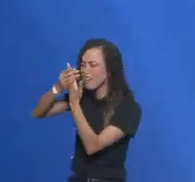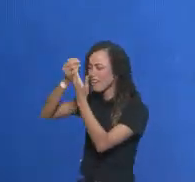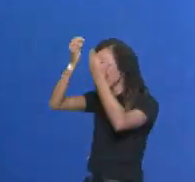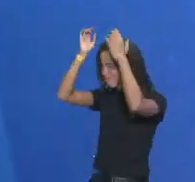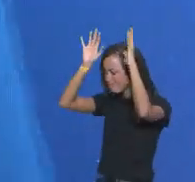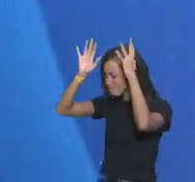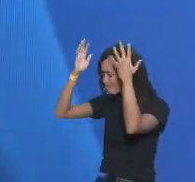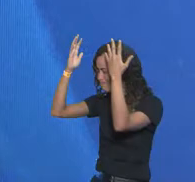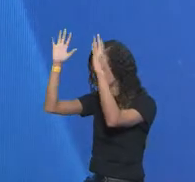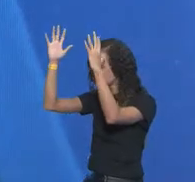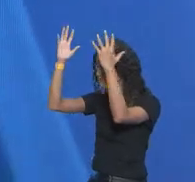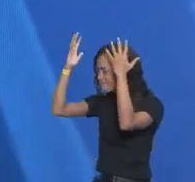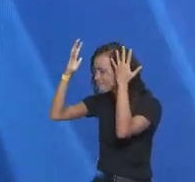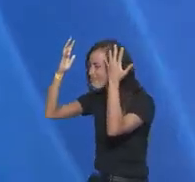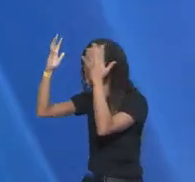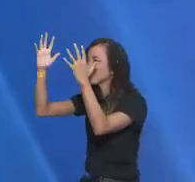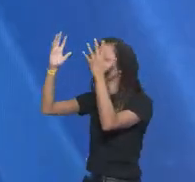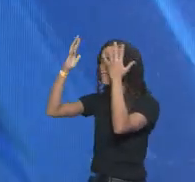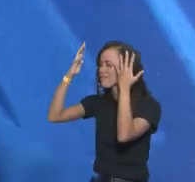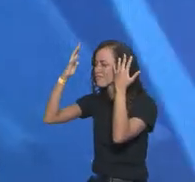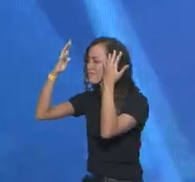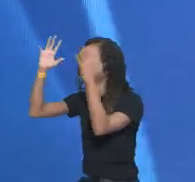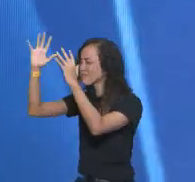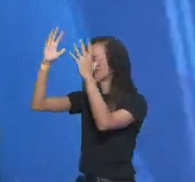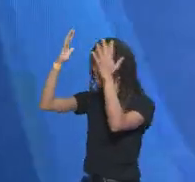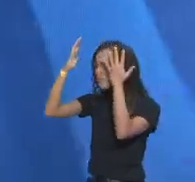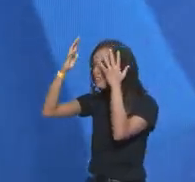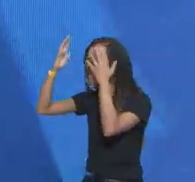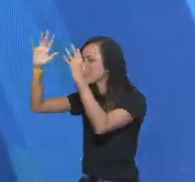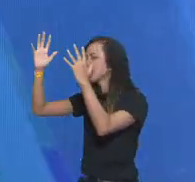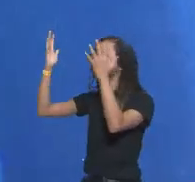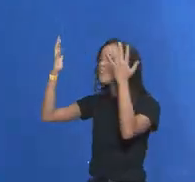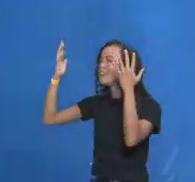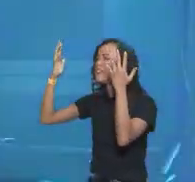as minhas mãos eu quero